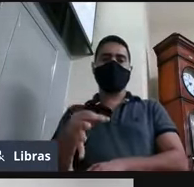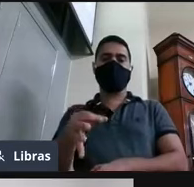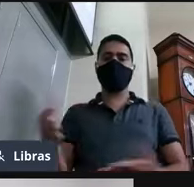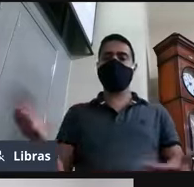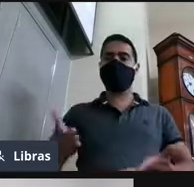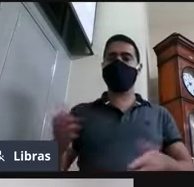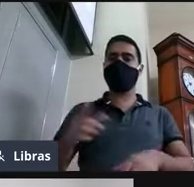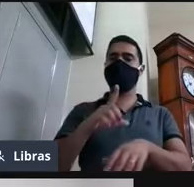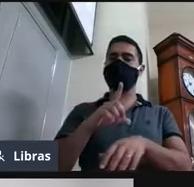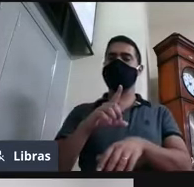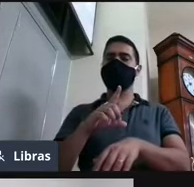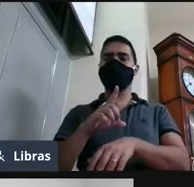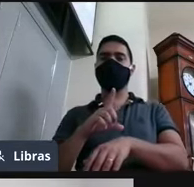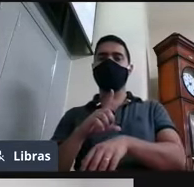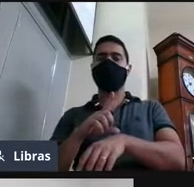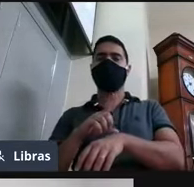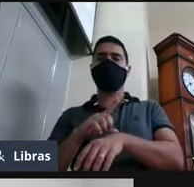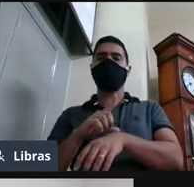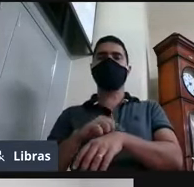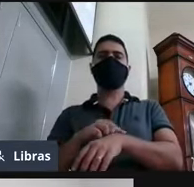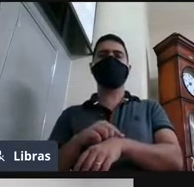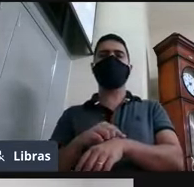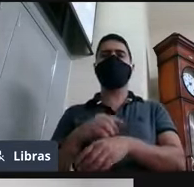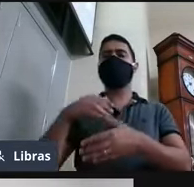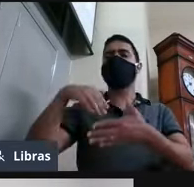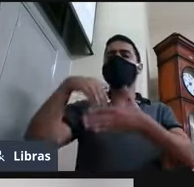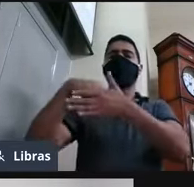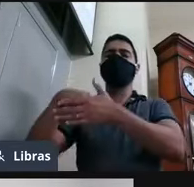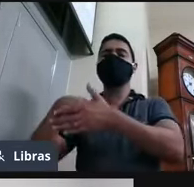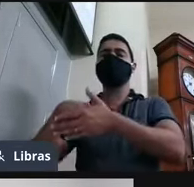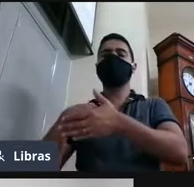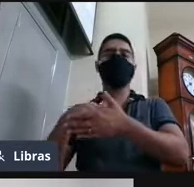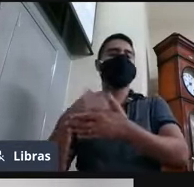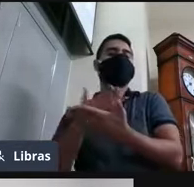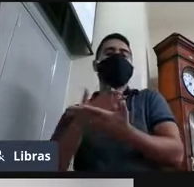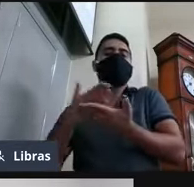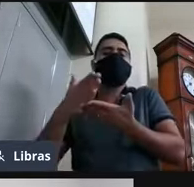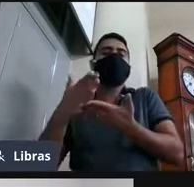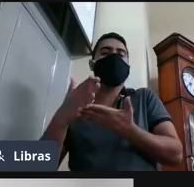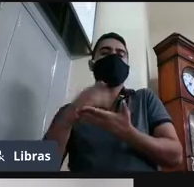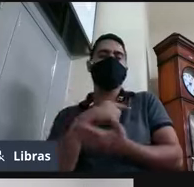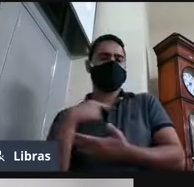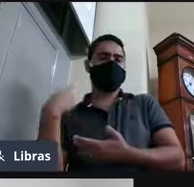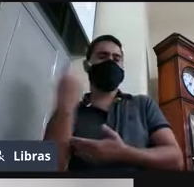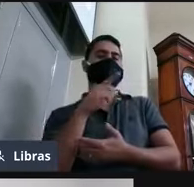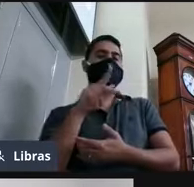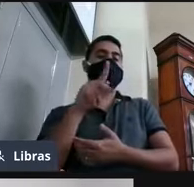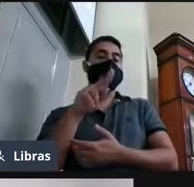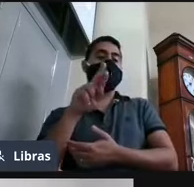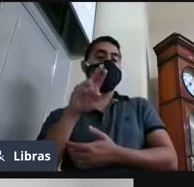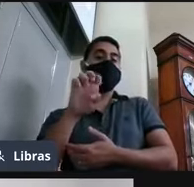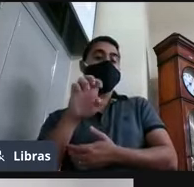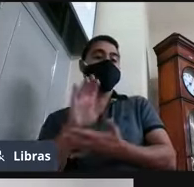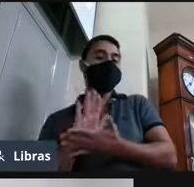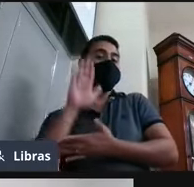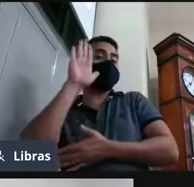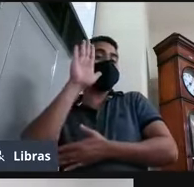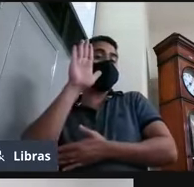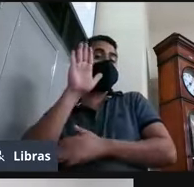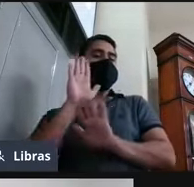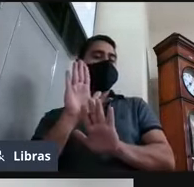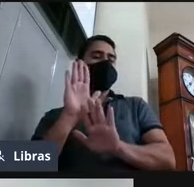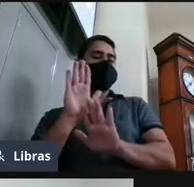momento aqui de fazermos política, a eleição não começou, todos nós aqui somos pré-candidatos, mas